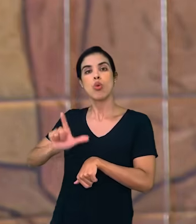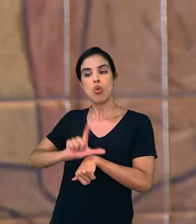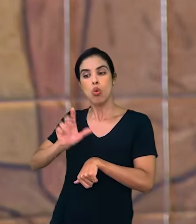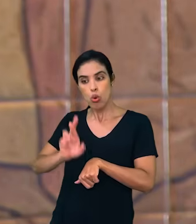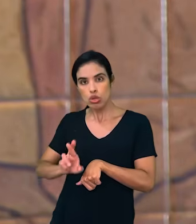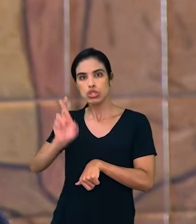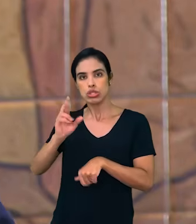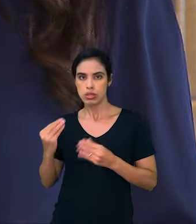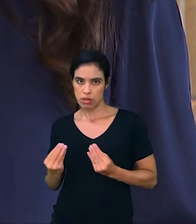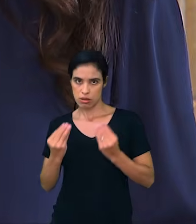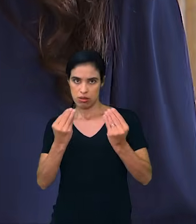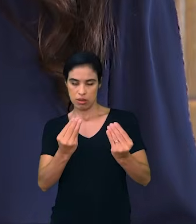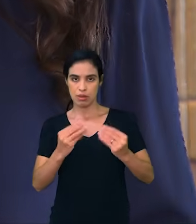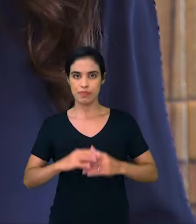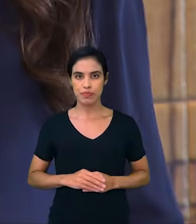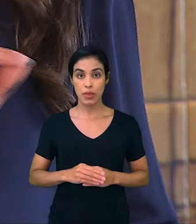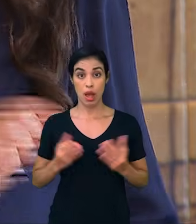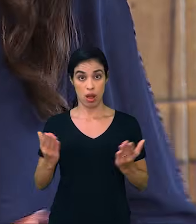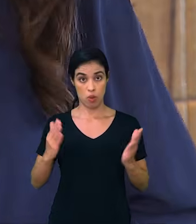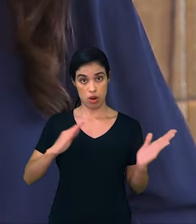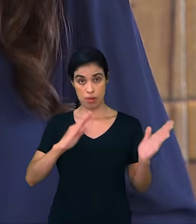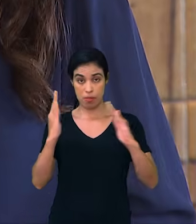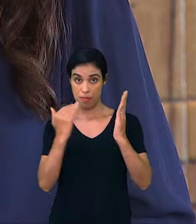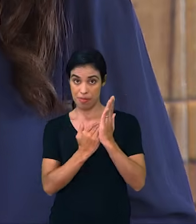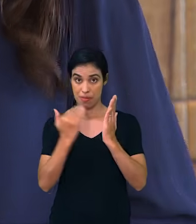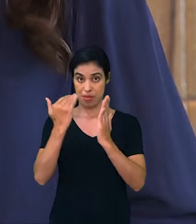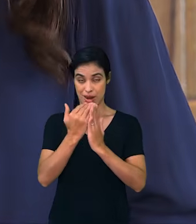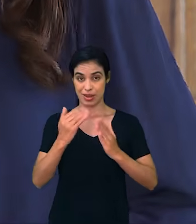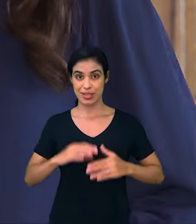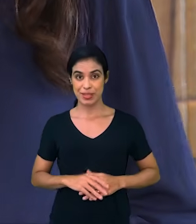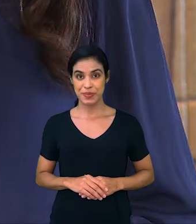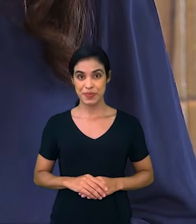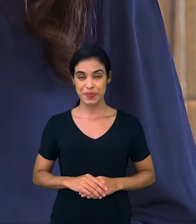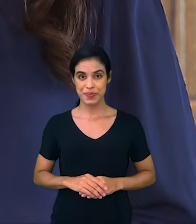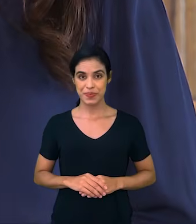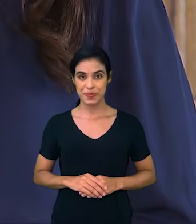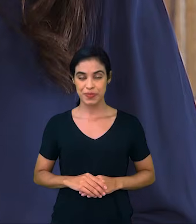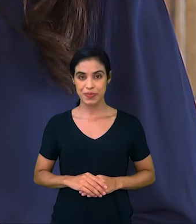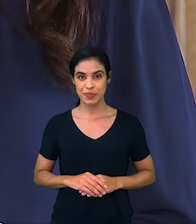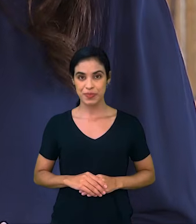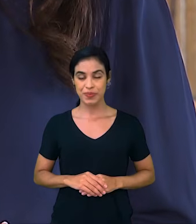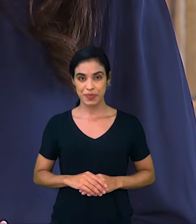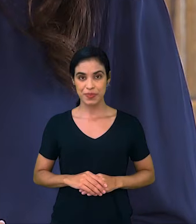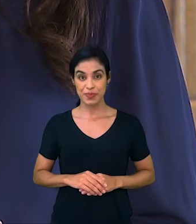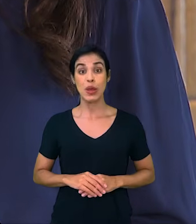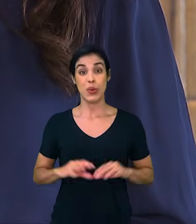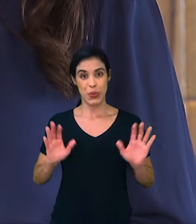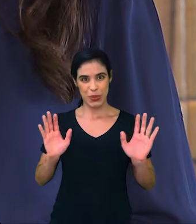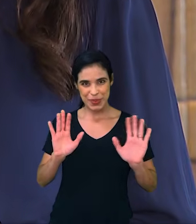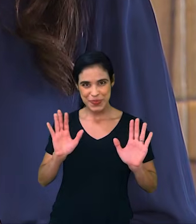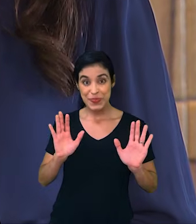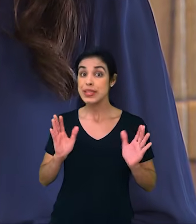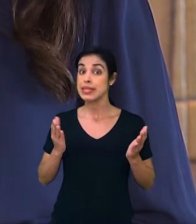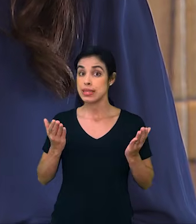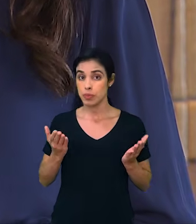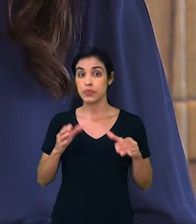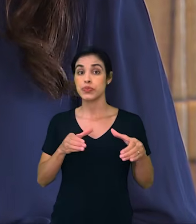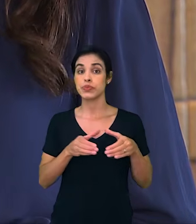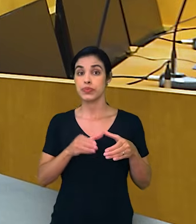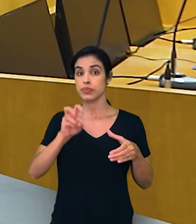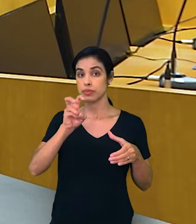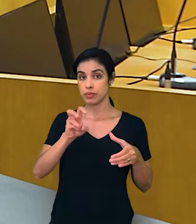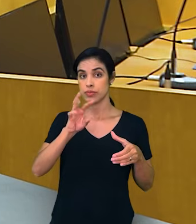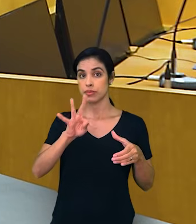O repórter Rafael Oliveira explica esse caso para a gente. Oi, Rafael. Oi, Anderson. Oi, Luana. A